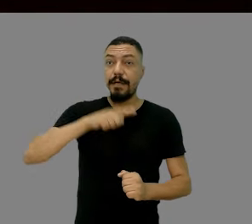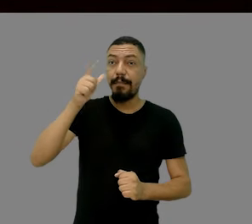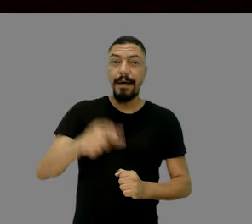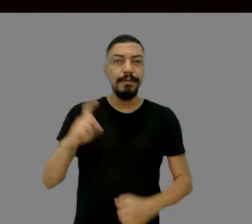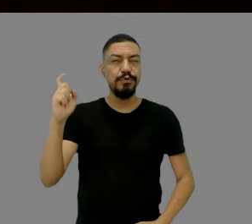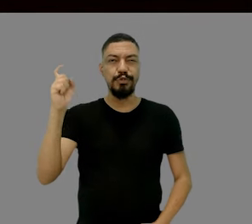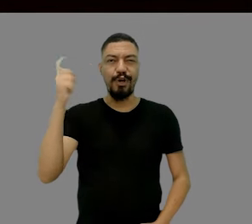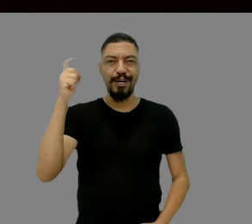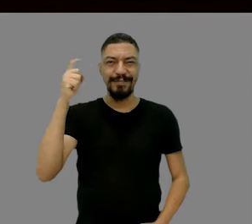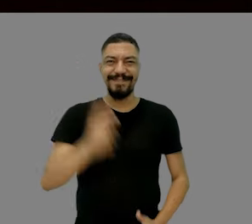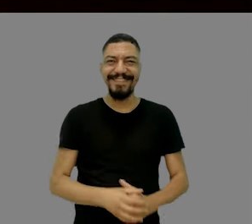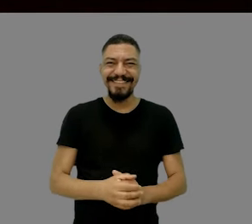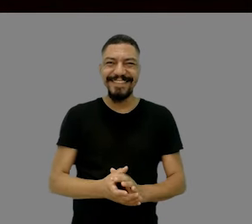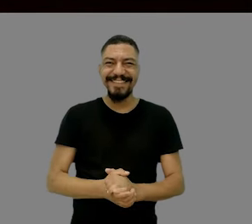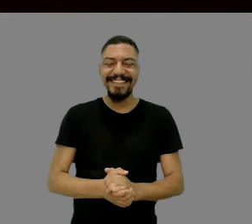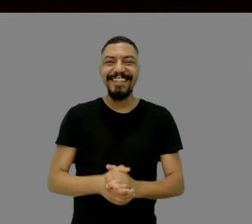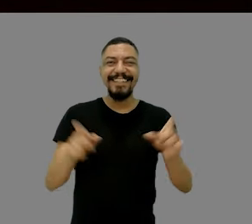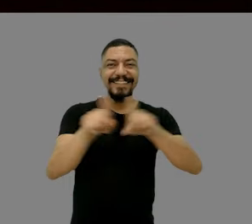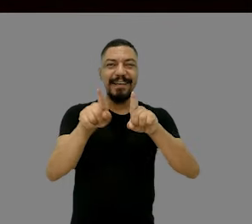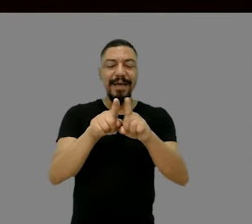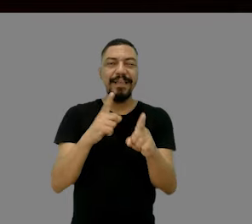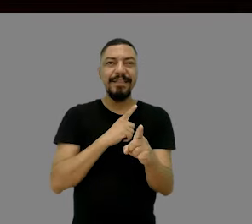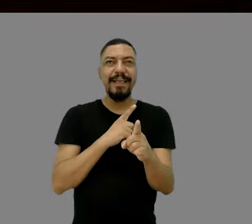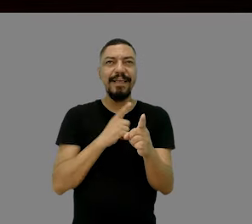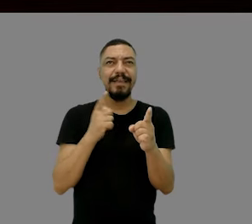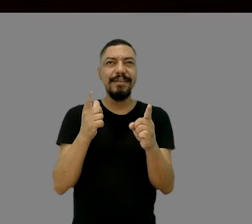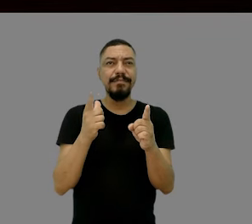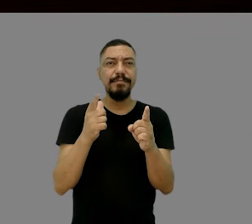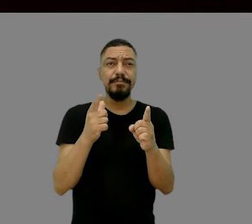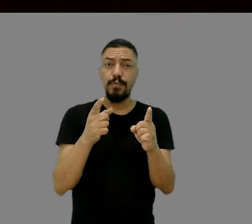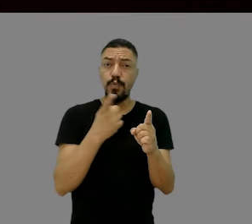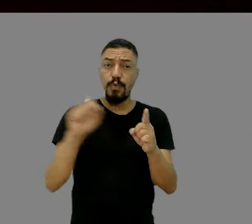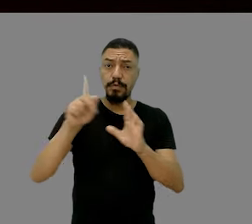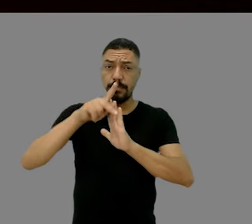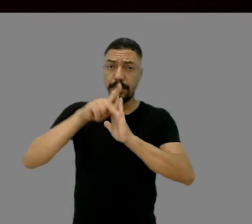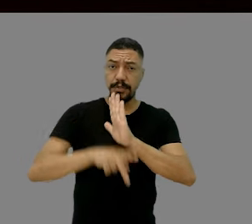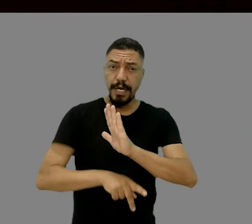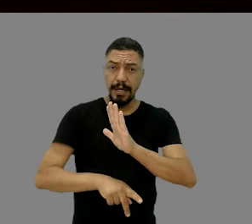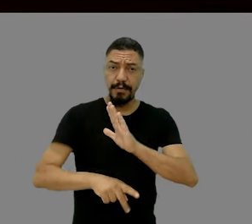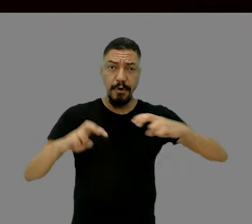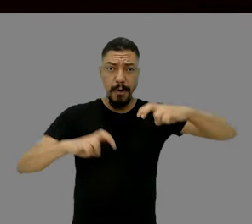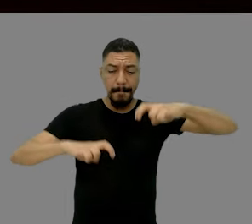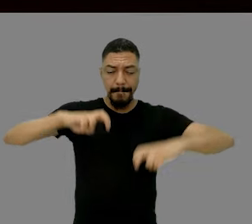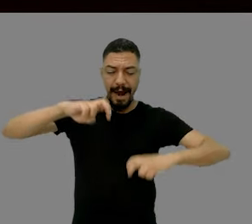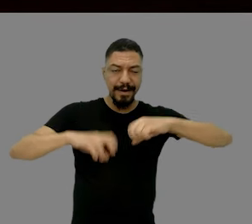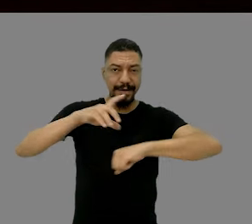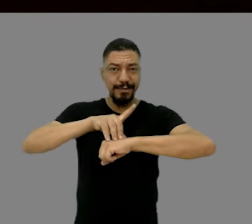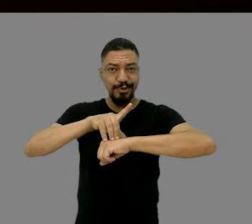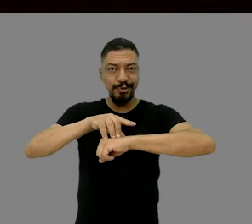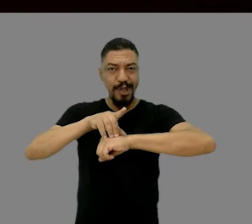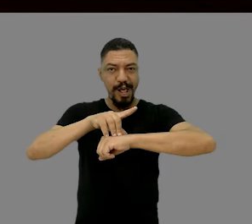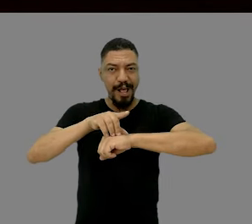último projeto, que é o Parquinho Jurássico, que é uma animação. Também curtam, compartilhem, é importante também divulgar os nossos